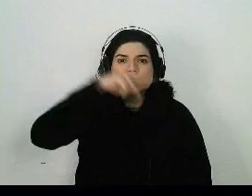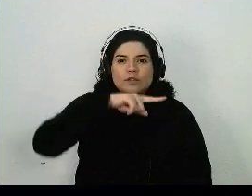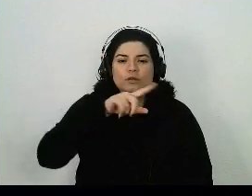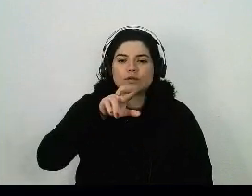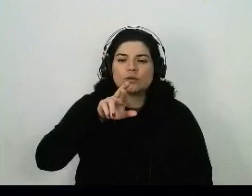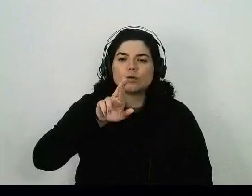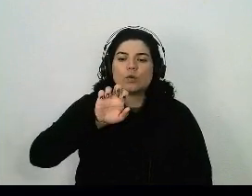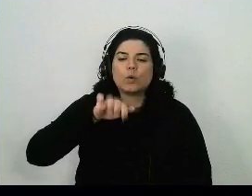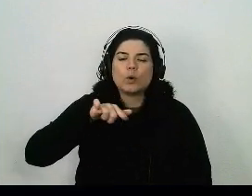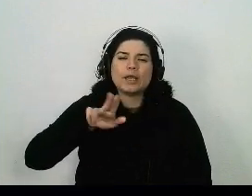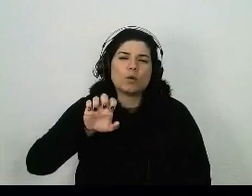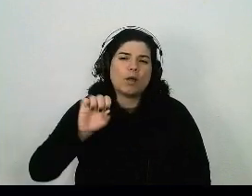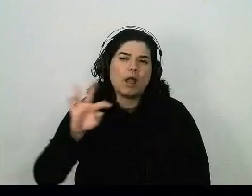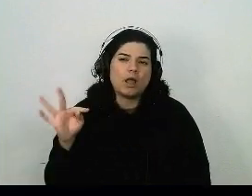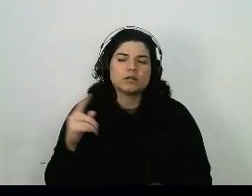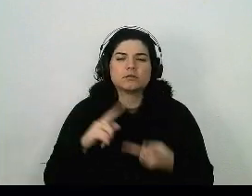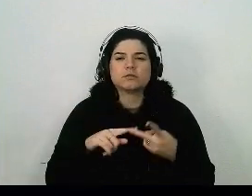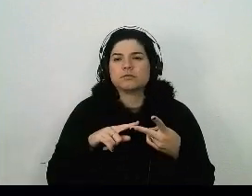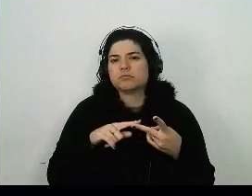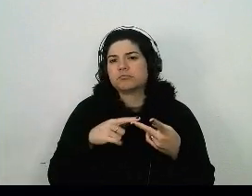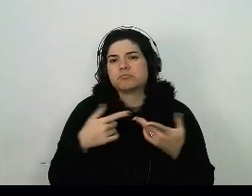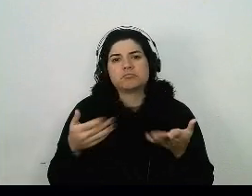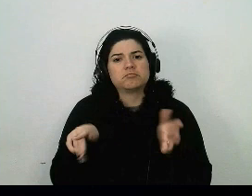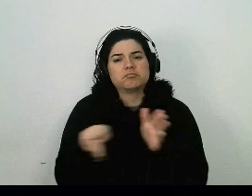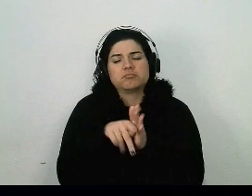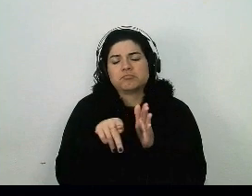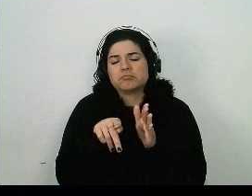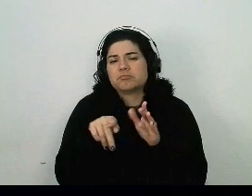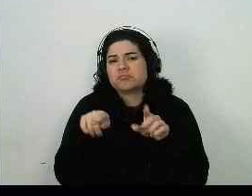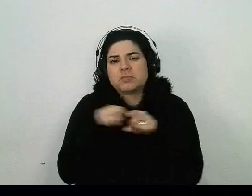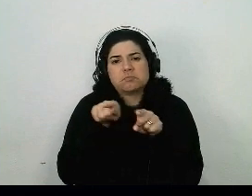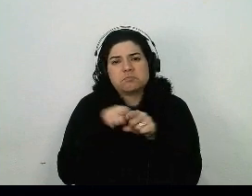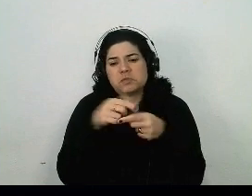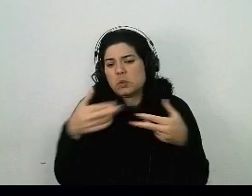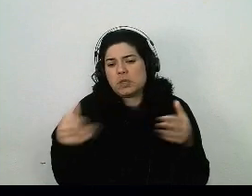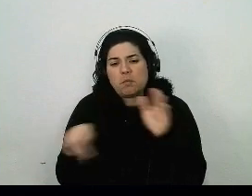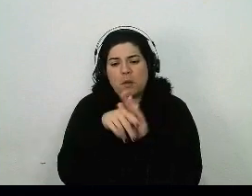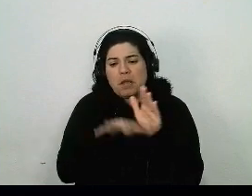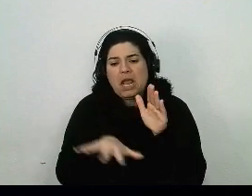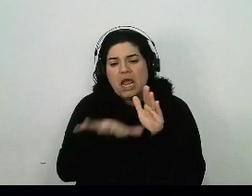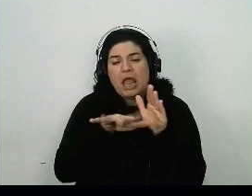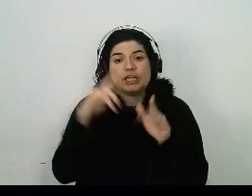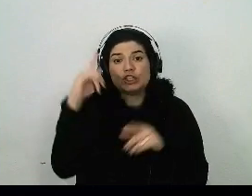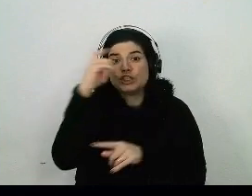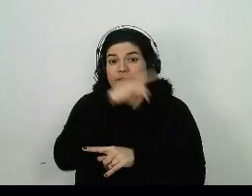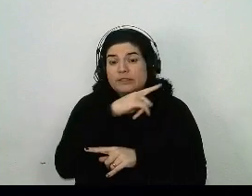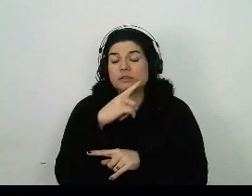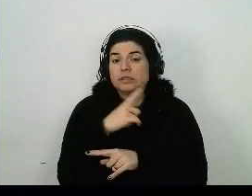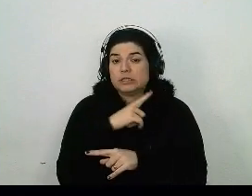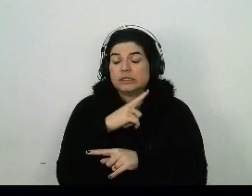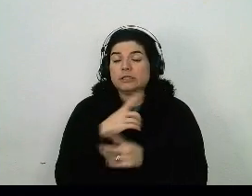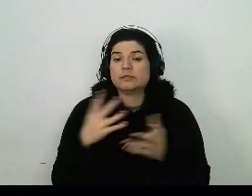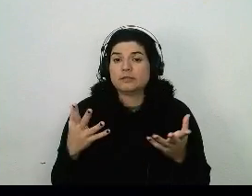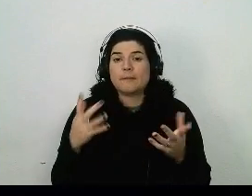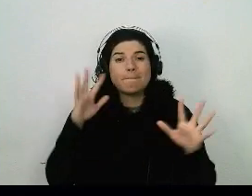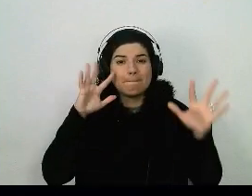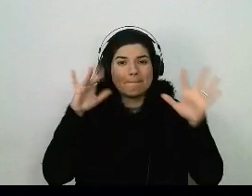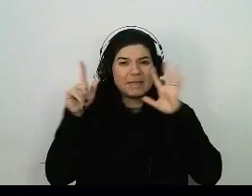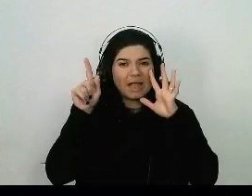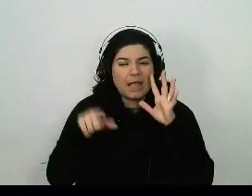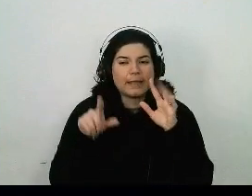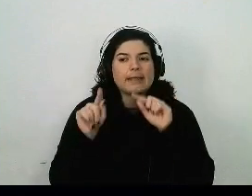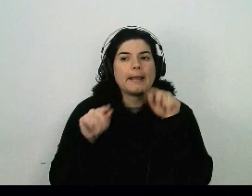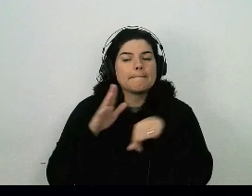Roberto Você precisa fazer um Chery piquin eu tô ferrado com comente muito grande então ao invés de pensar nisso daqui como uma forma de ver quem produziu